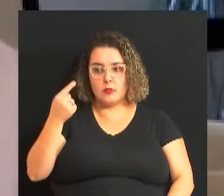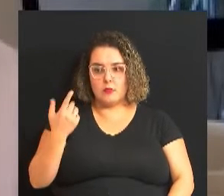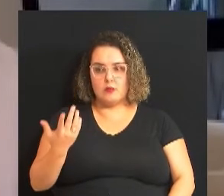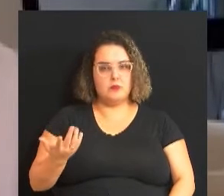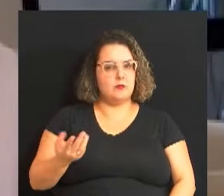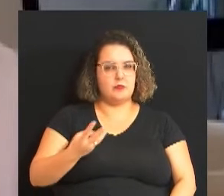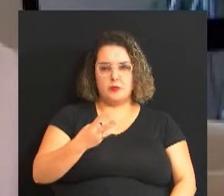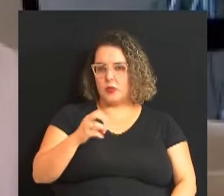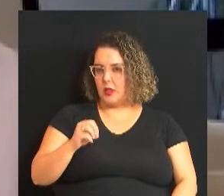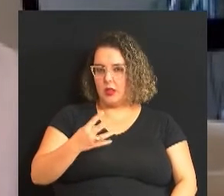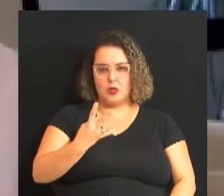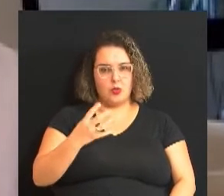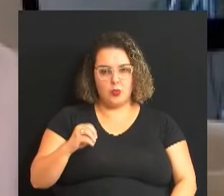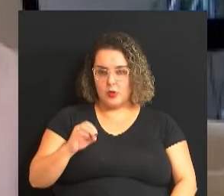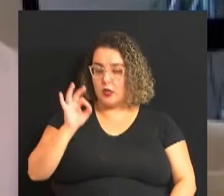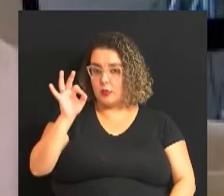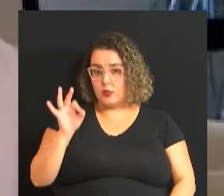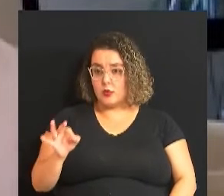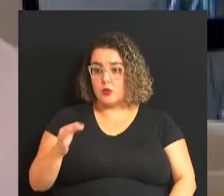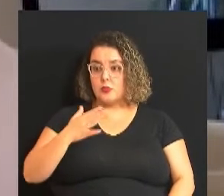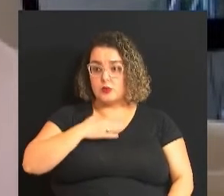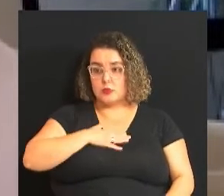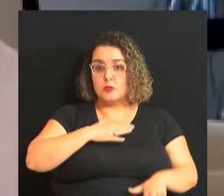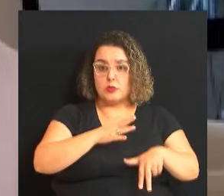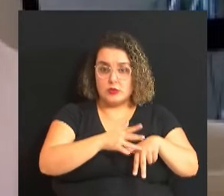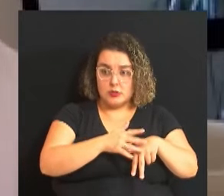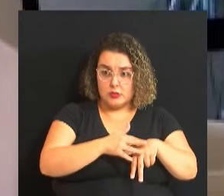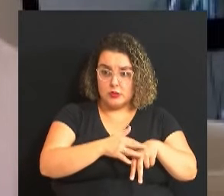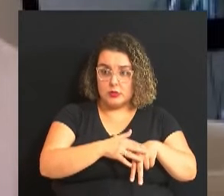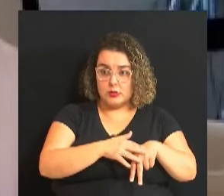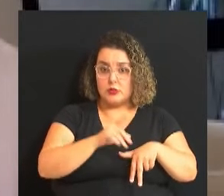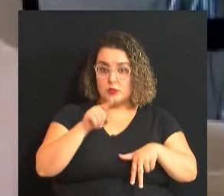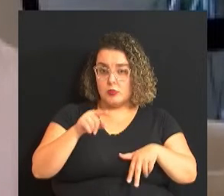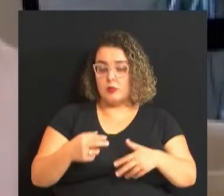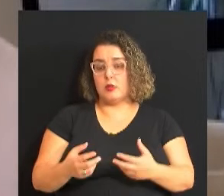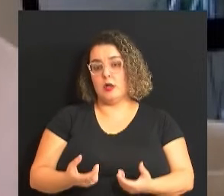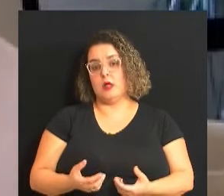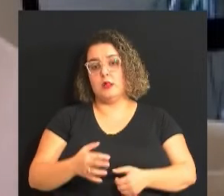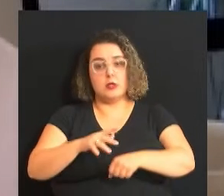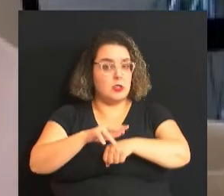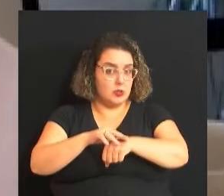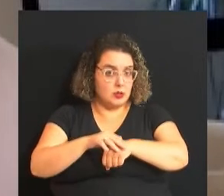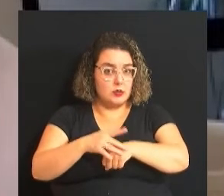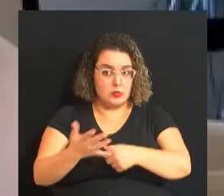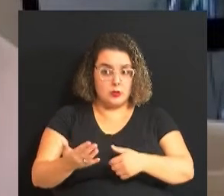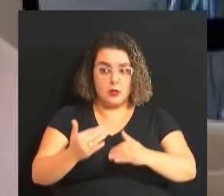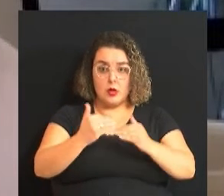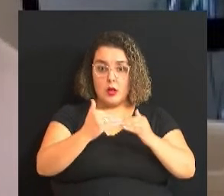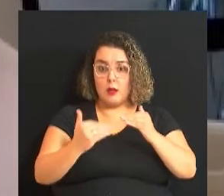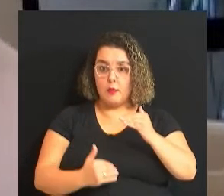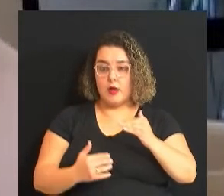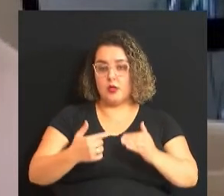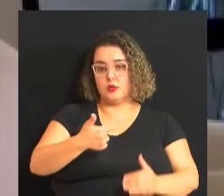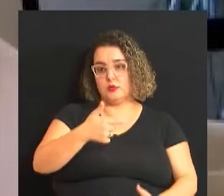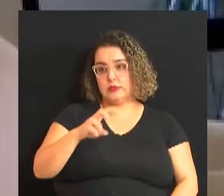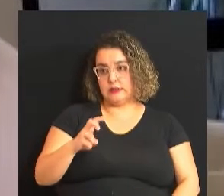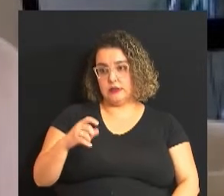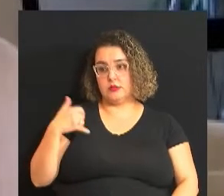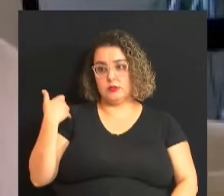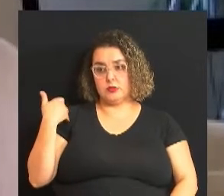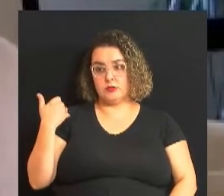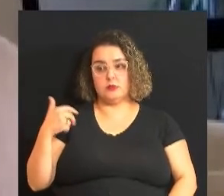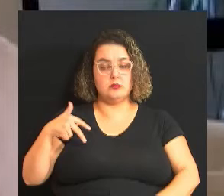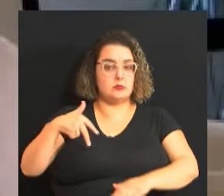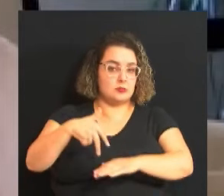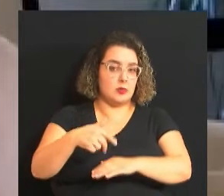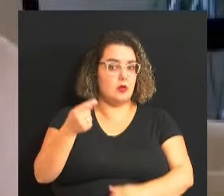30%, 40% dos meus pacientes com essas doenças são pacientes abaixo dos 25 anos de idade. Então,